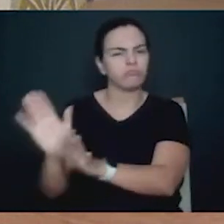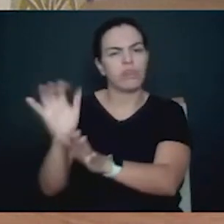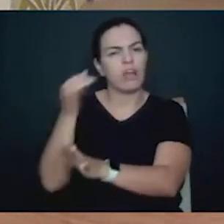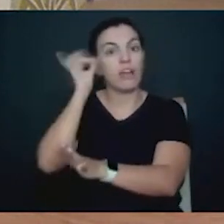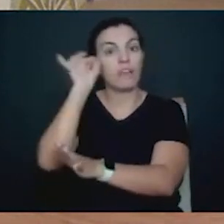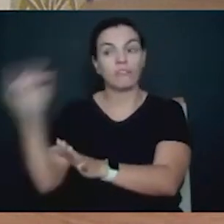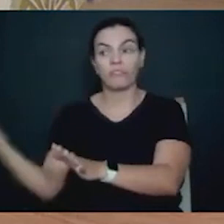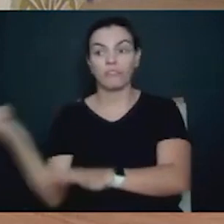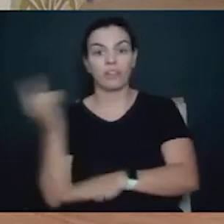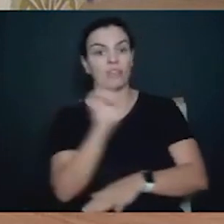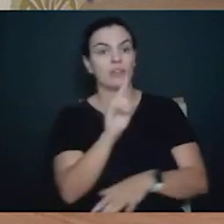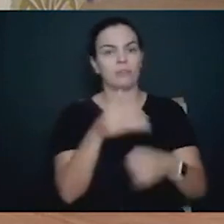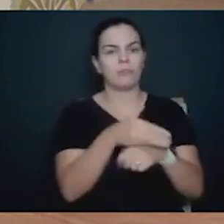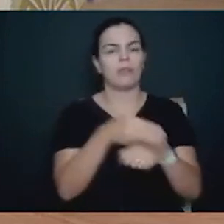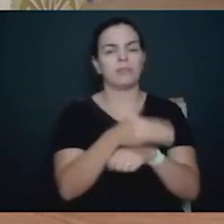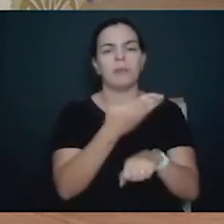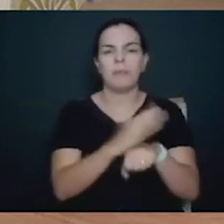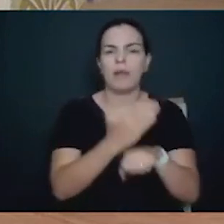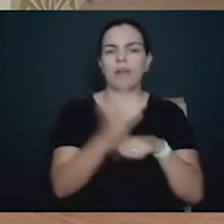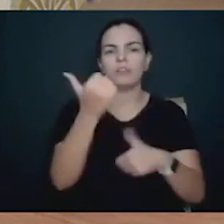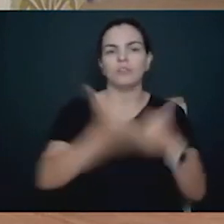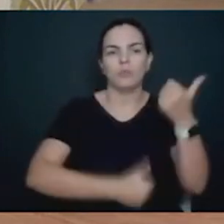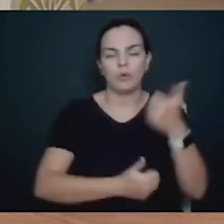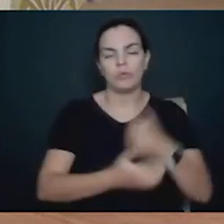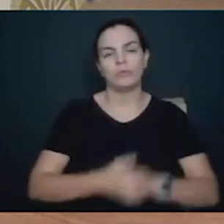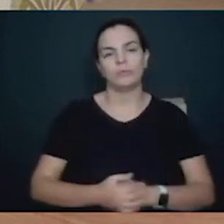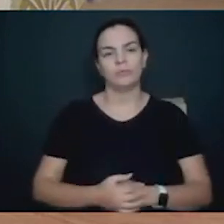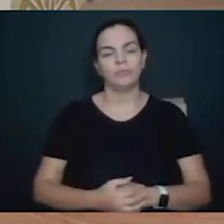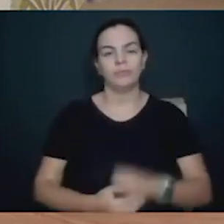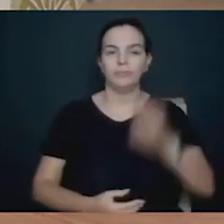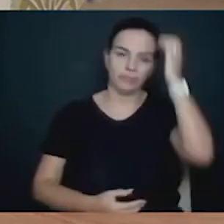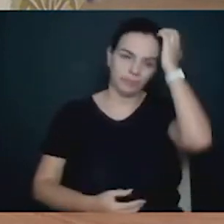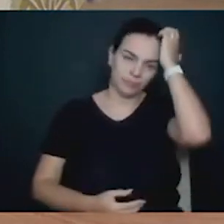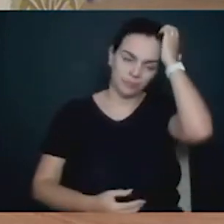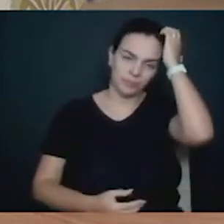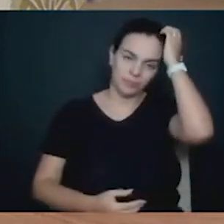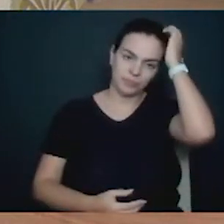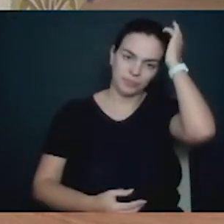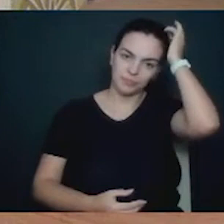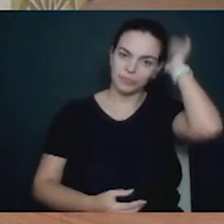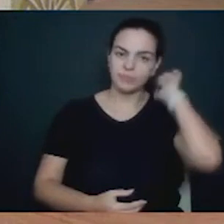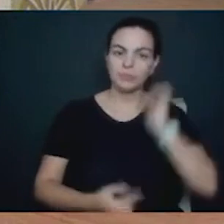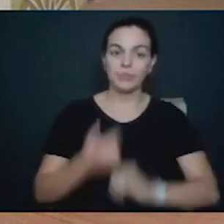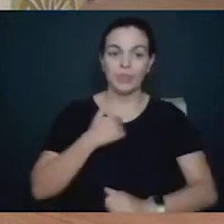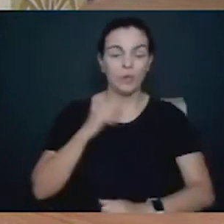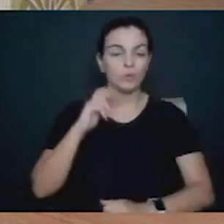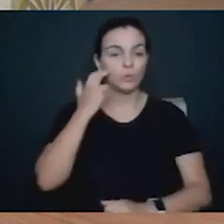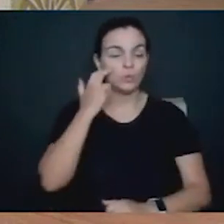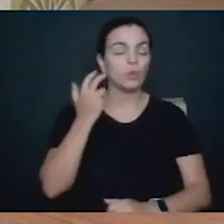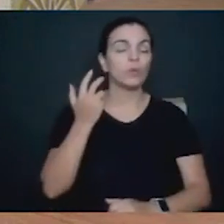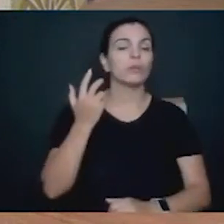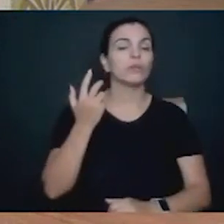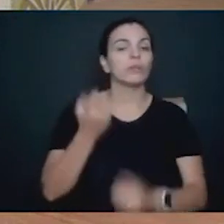através da prática esportiva. E a partir dessa premissa altruísta, que a gente teve a ideia, junto com o vereador João das Cinco Irmãos, de criar o